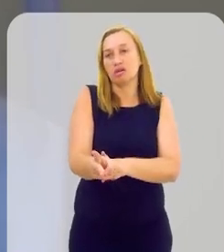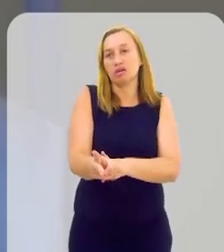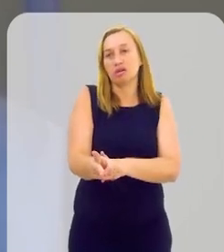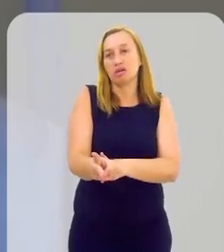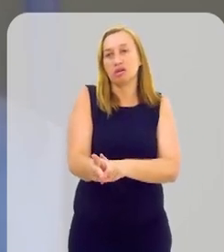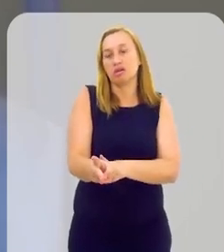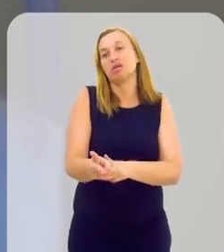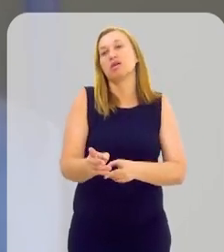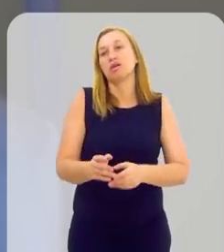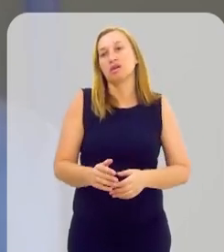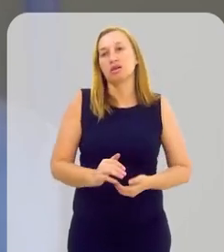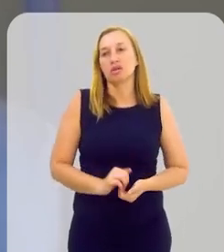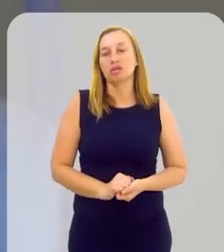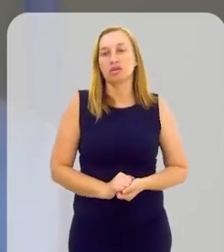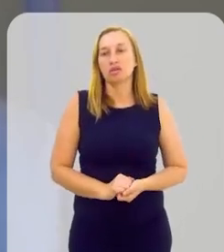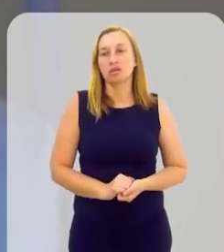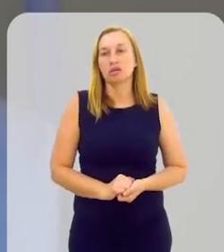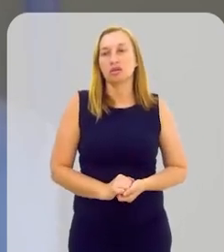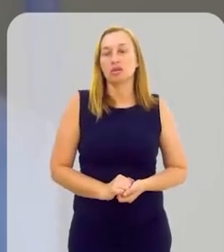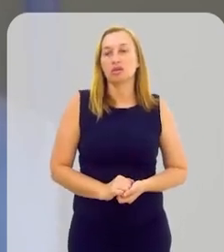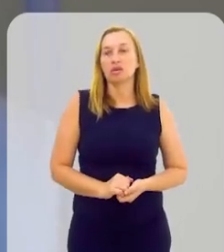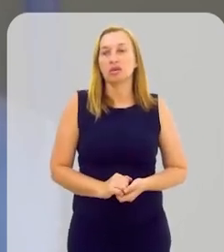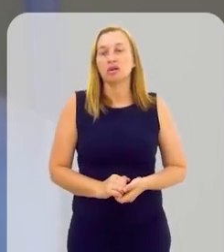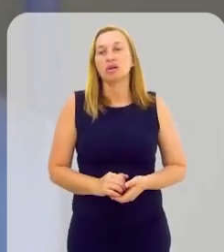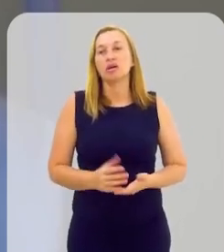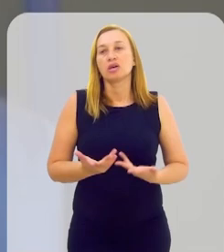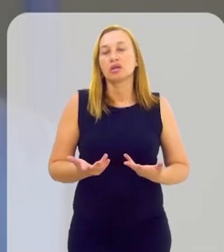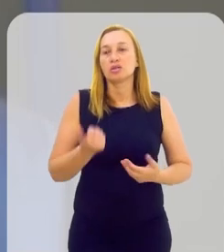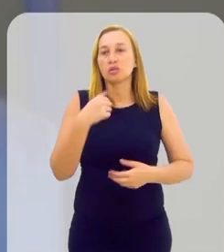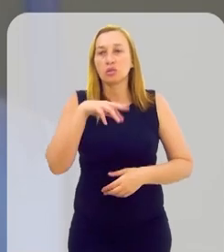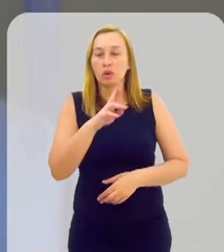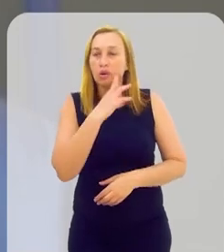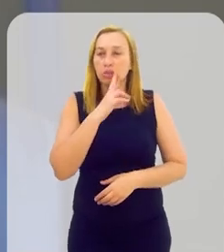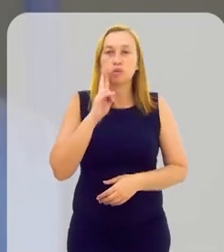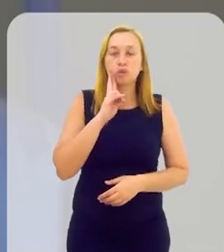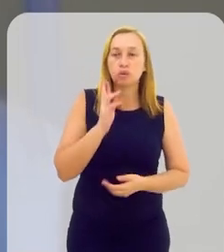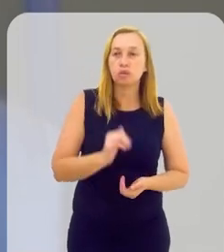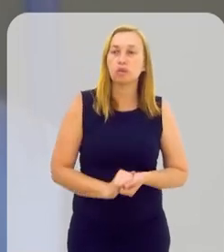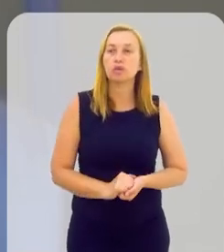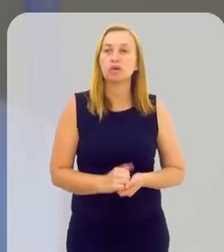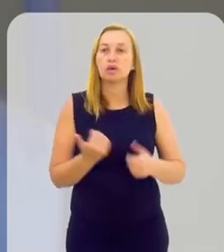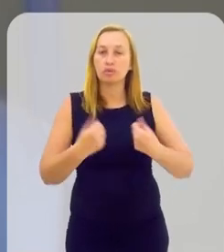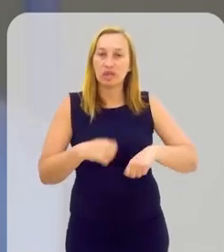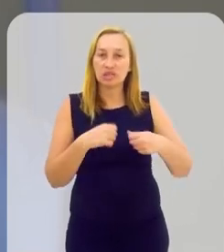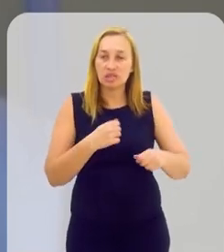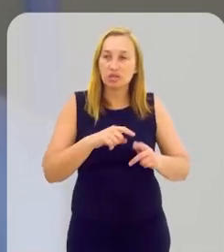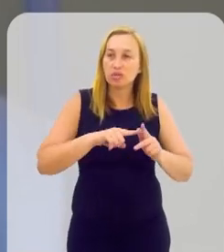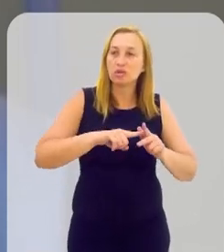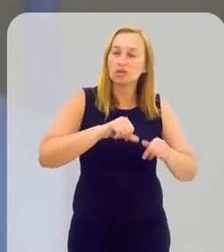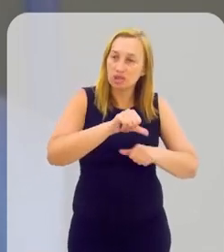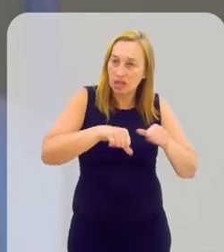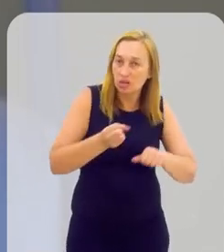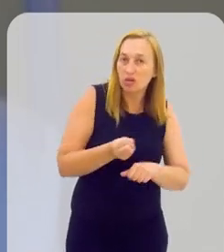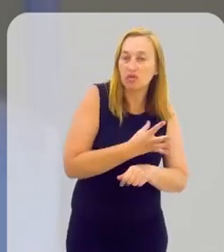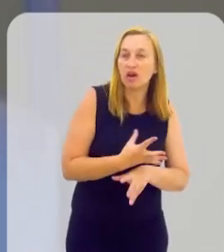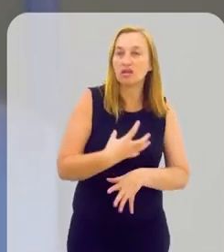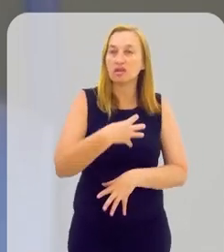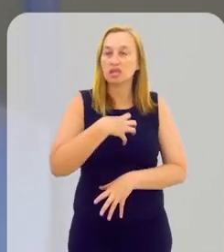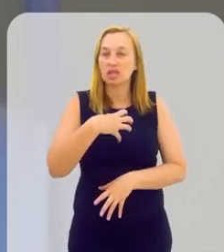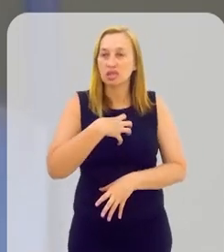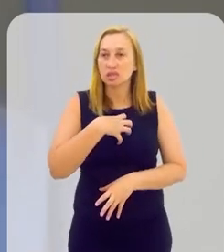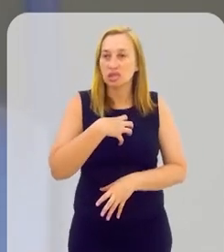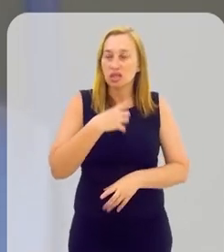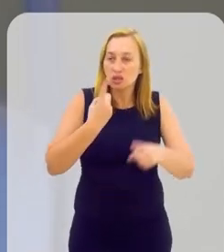existindo e coexistindo com o presencial dentro dos restaurantes. Uma coisa dos hotéis. Os hotéis têm que se reinventar no sentido de um atendimento,